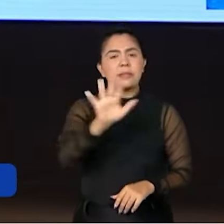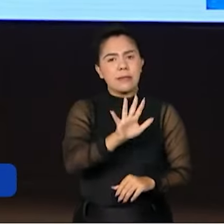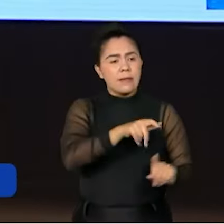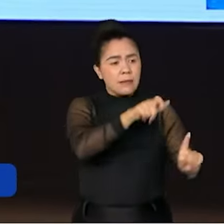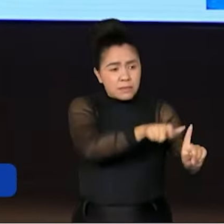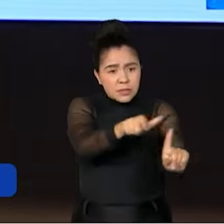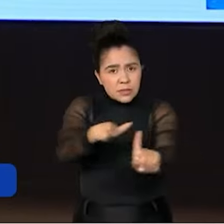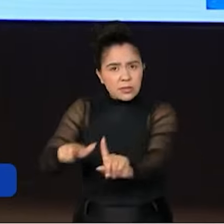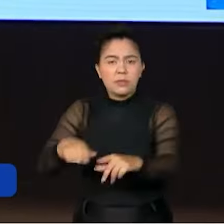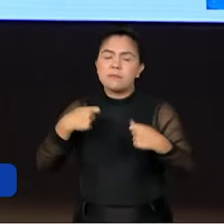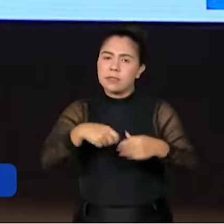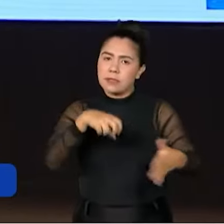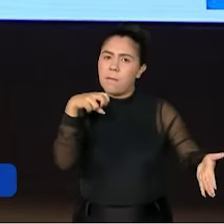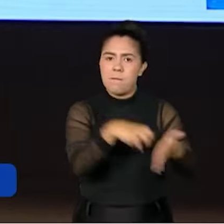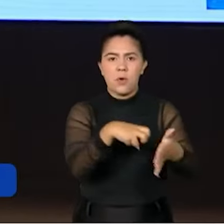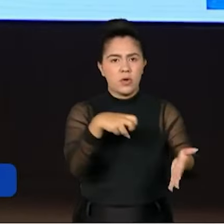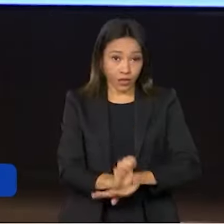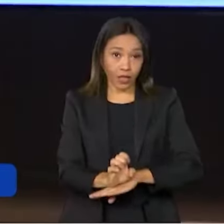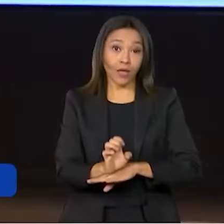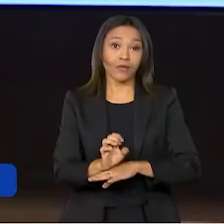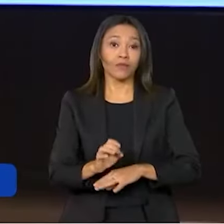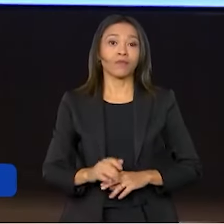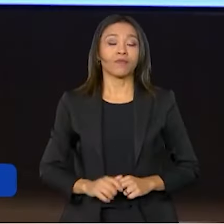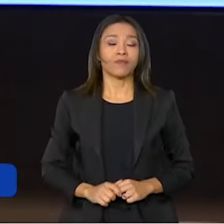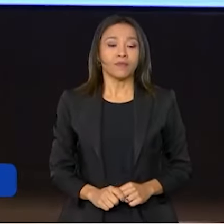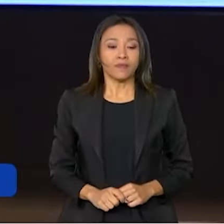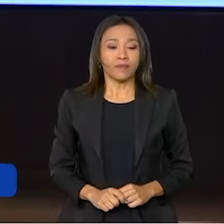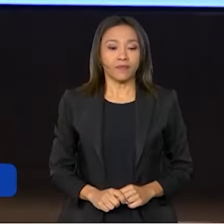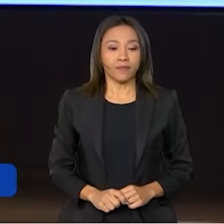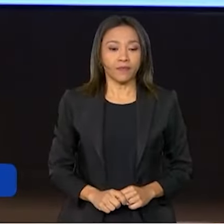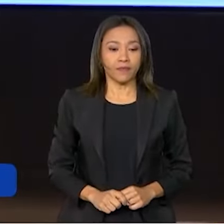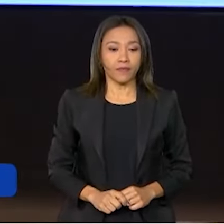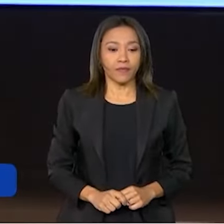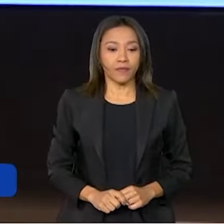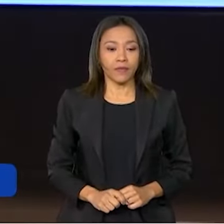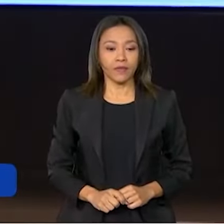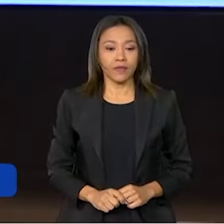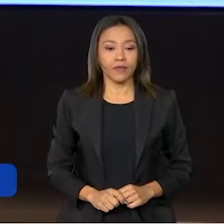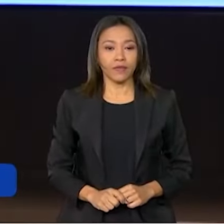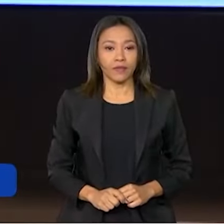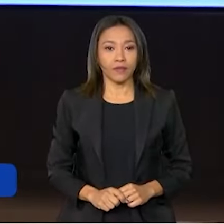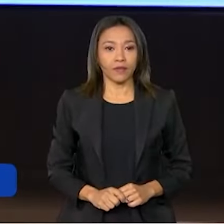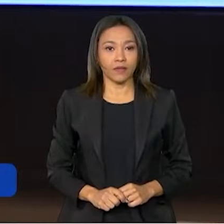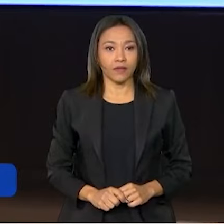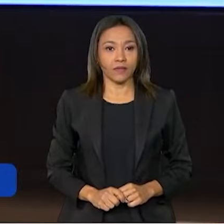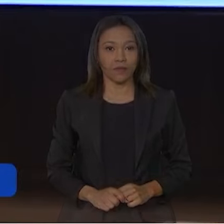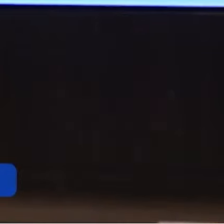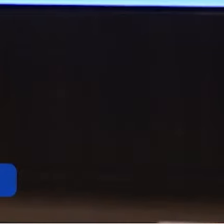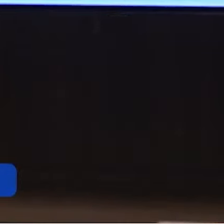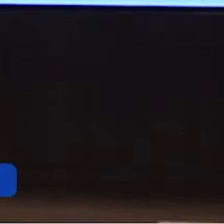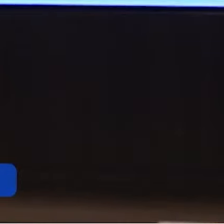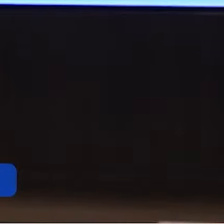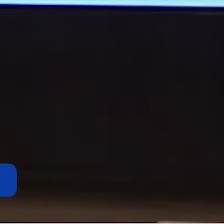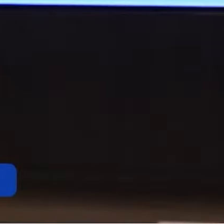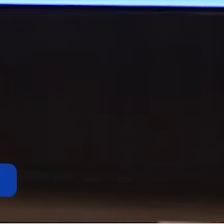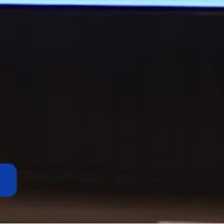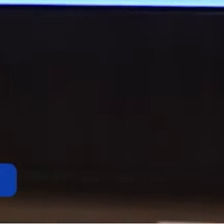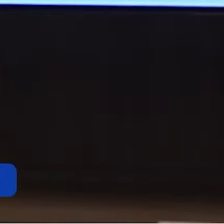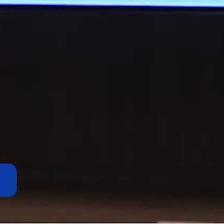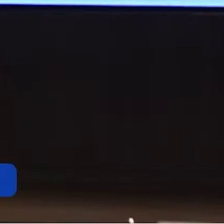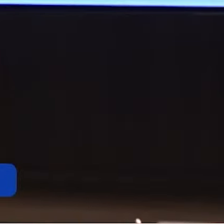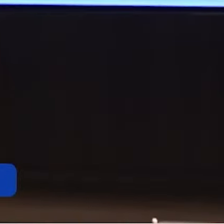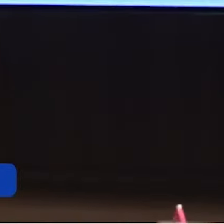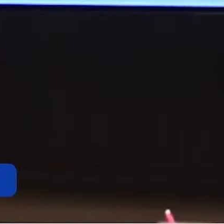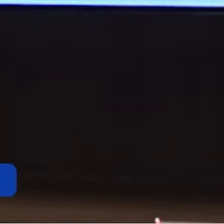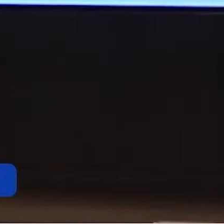ser punidas na forma da lei. Rondônia está vivendo também sobre uma situação de muitos incêndios. É um estado em que